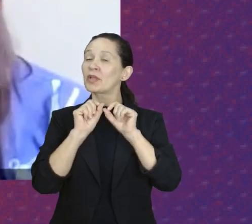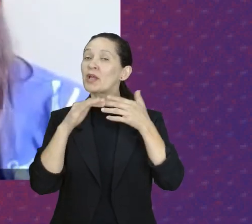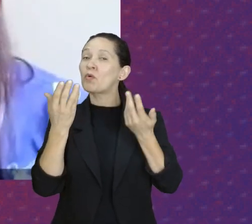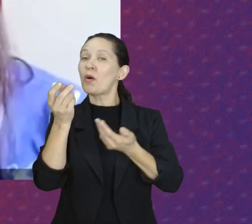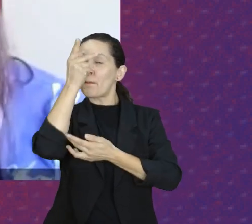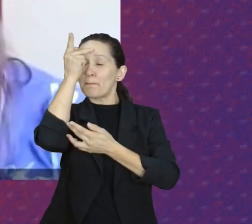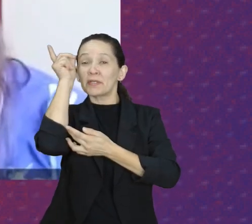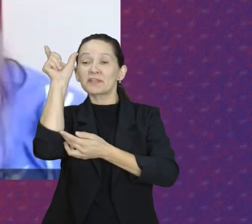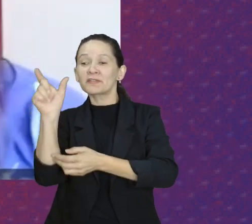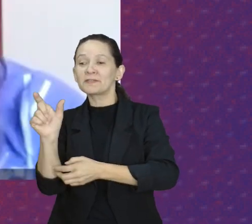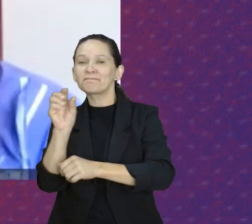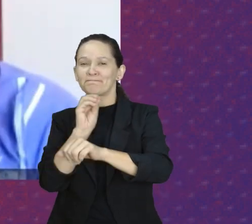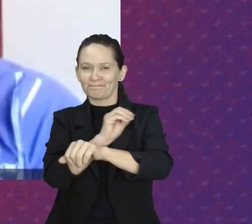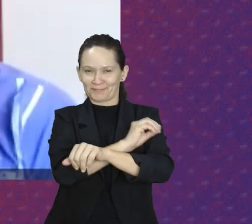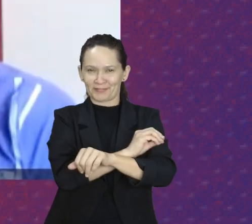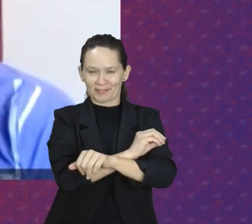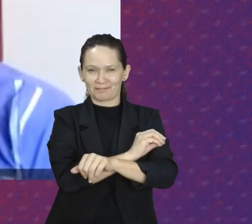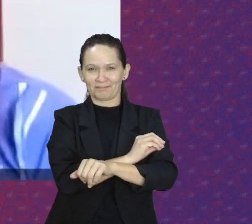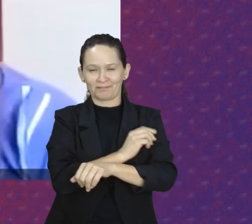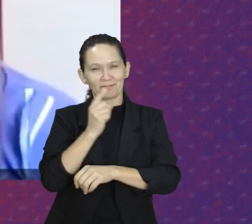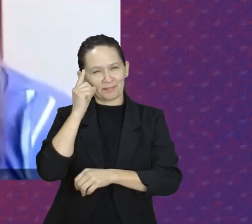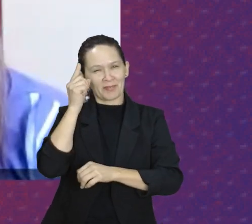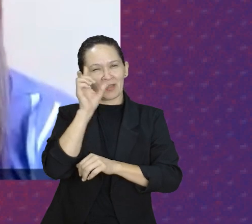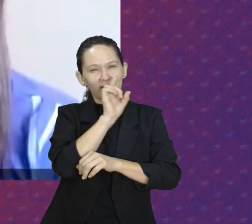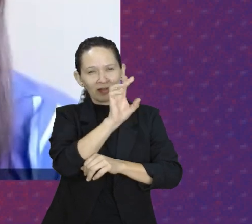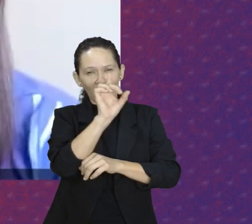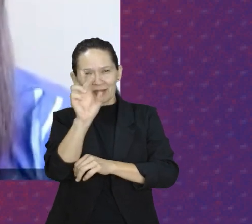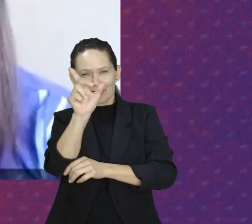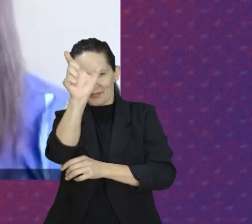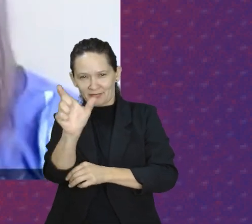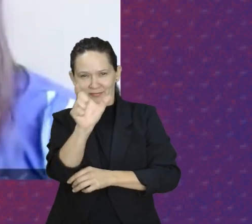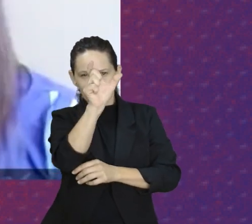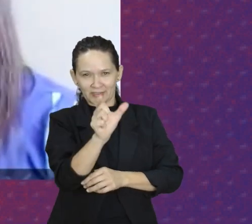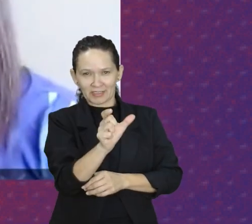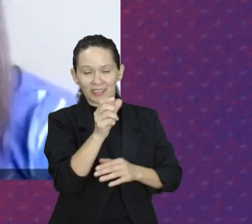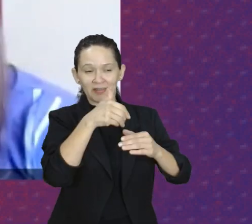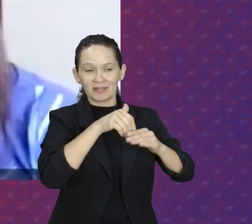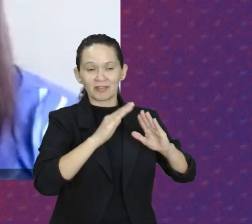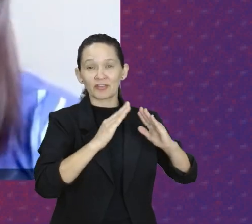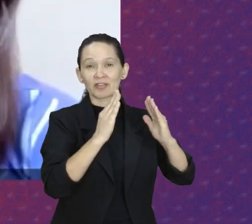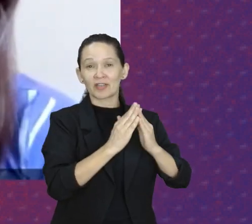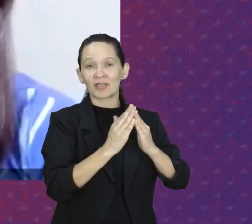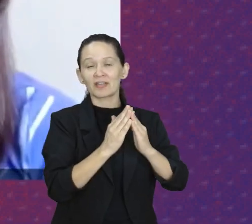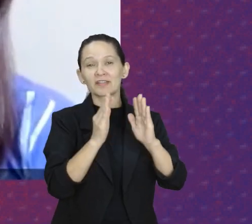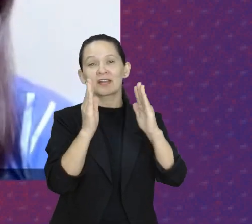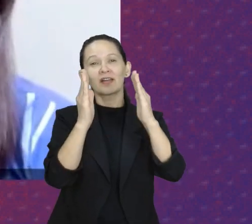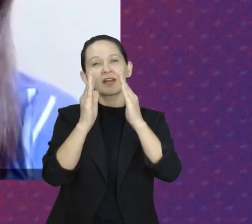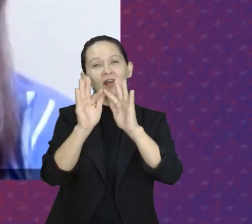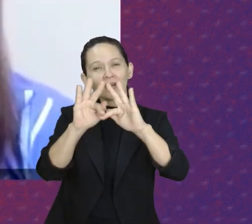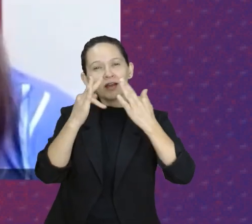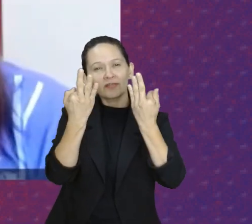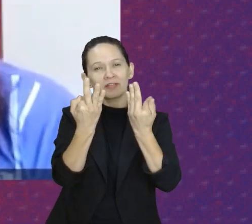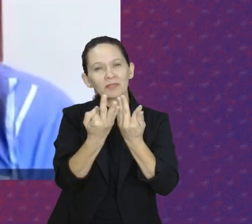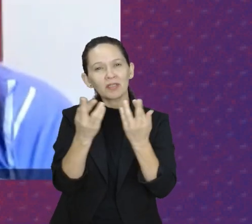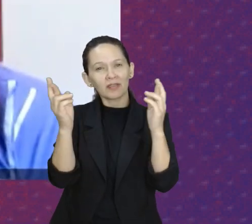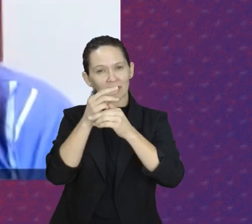vocês pensarem, eu imagino, na casa de cada um de vocês, na família, nas relações mais próximas de cada uma de